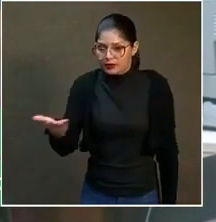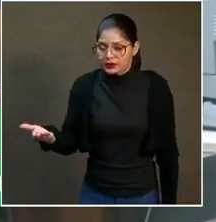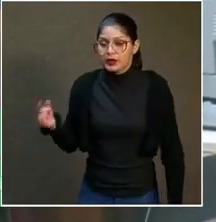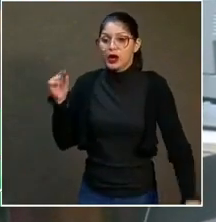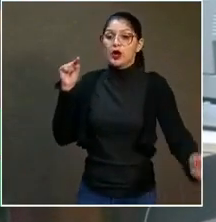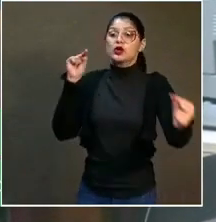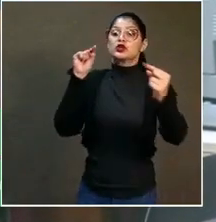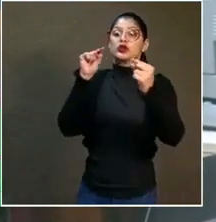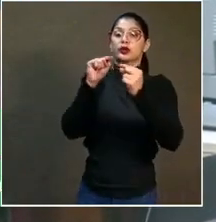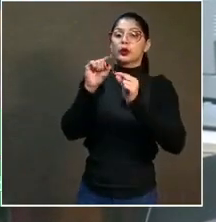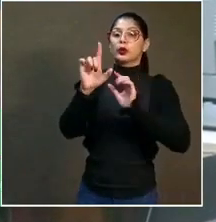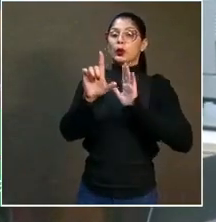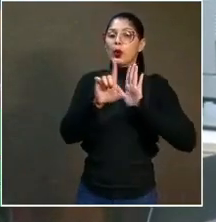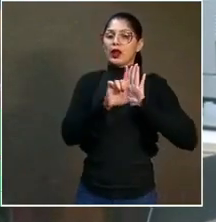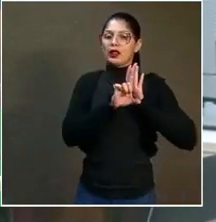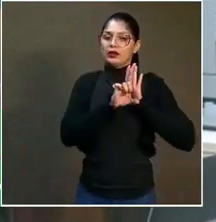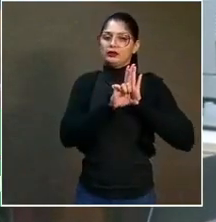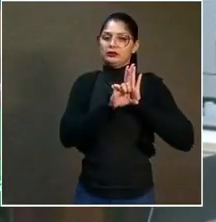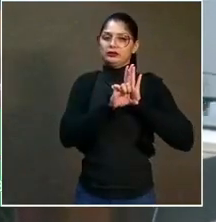acordo com a lei.